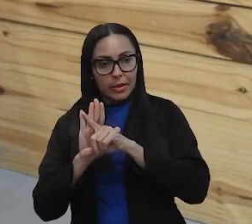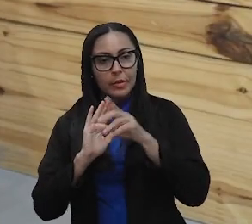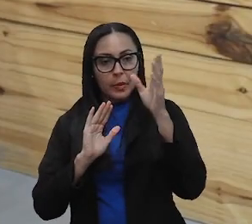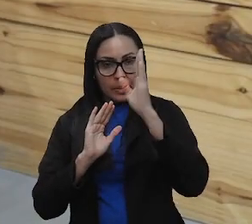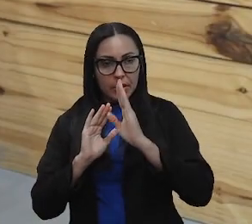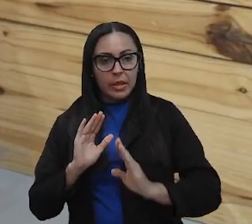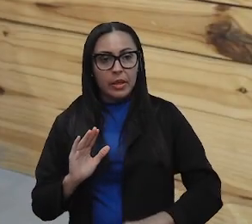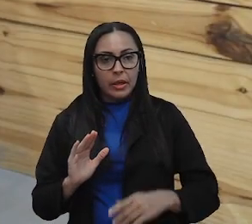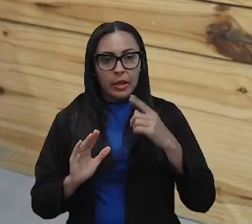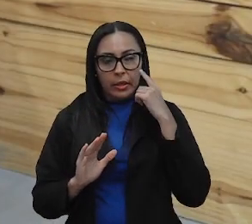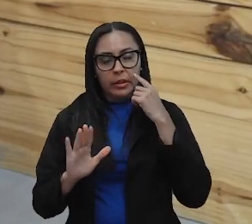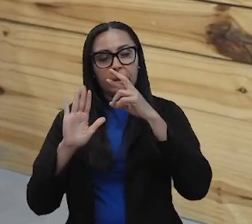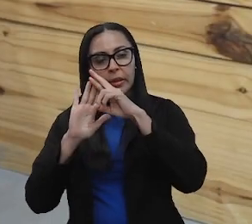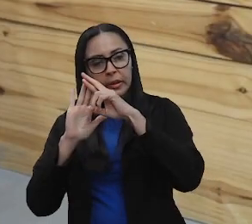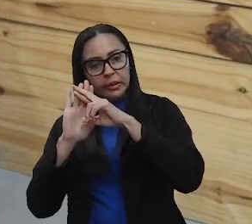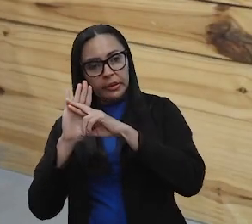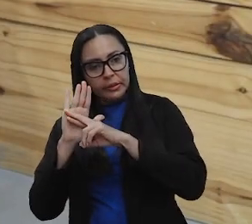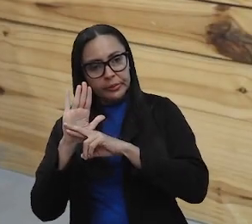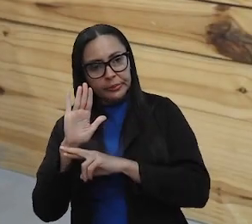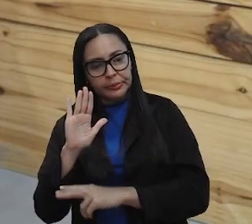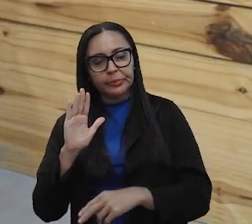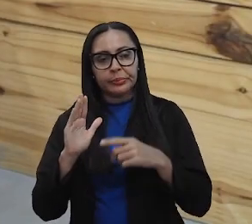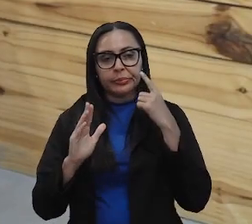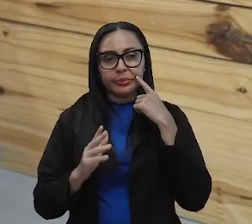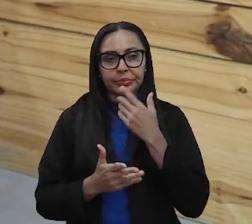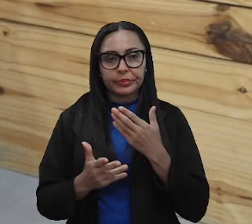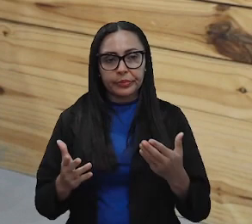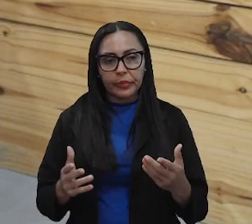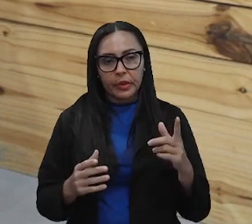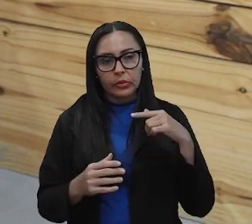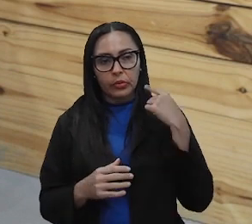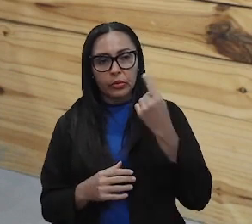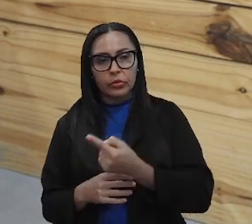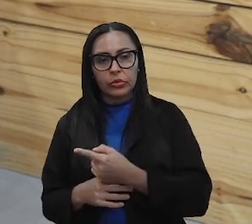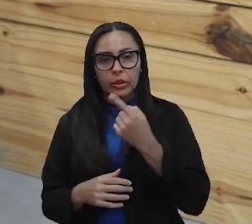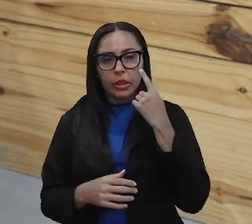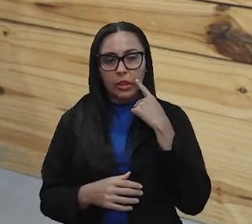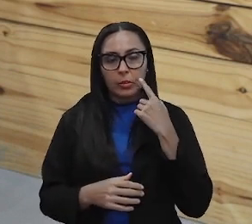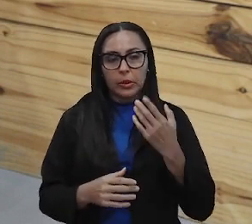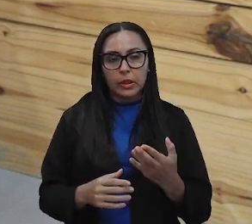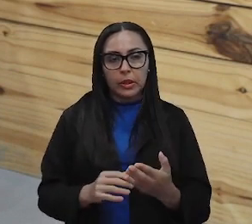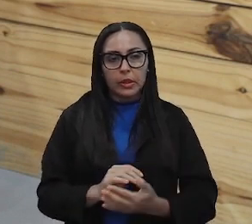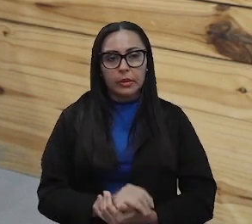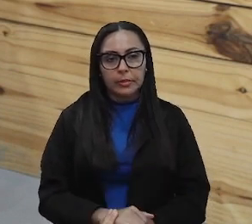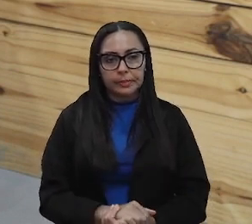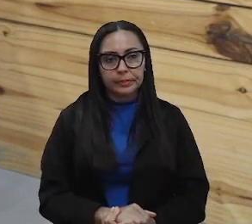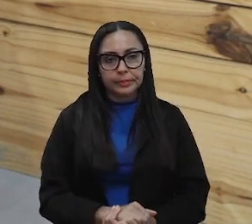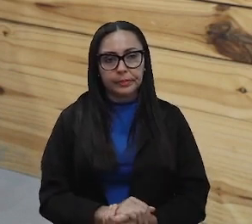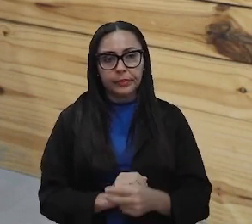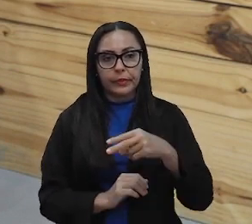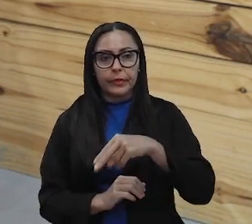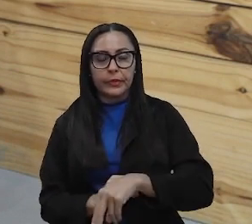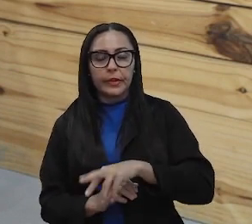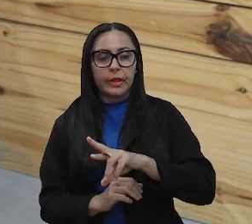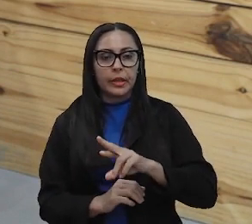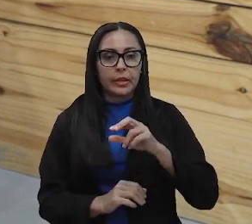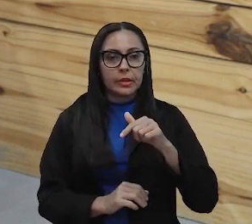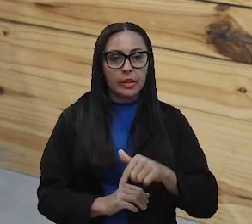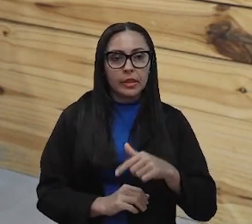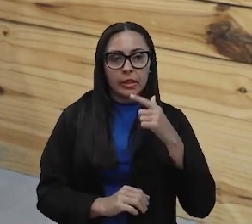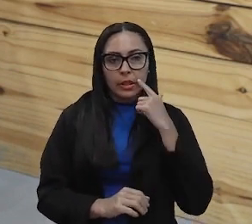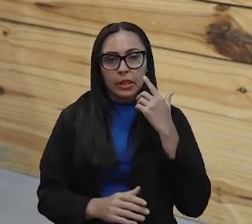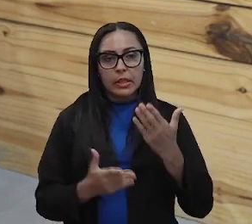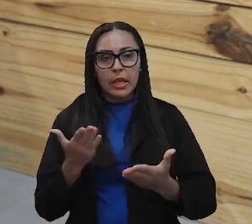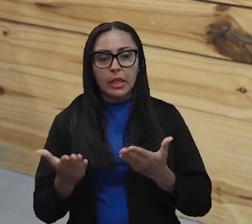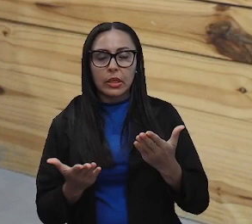tem as normas regulamentadoras, e uma das normas nós temos a NR 17, que trata propriamente sobre